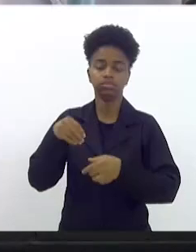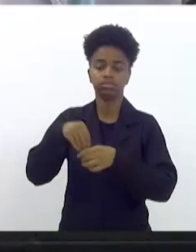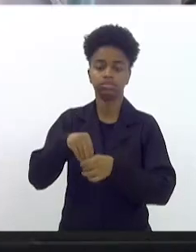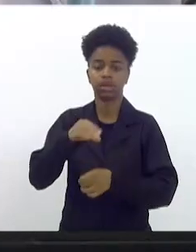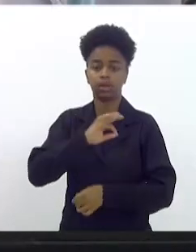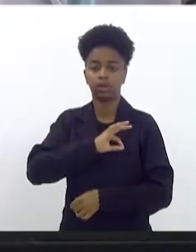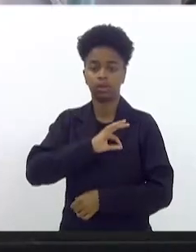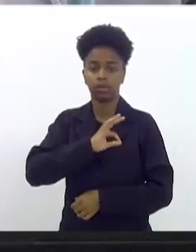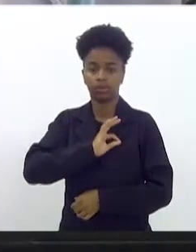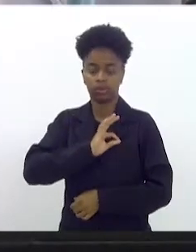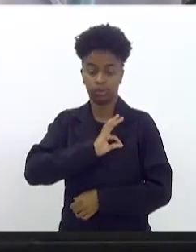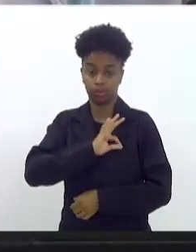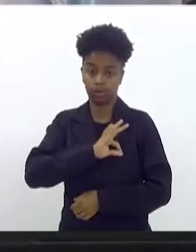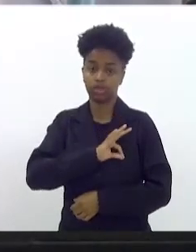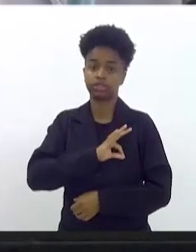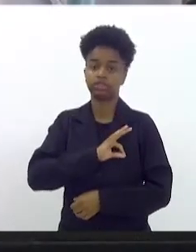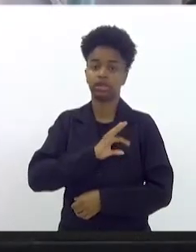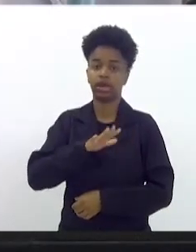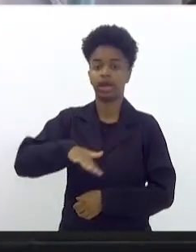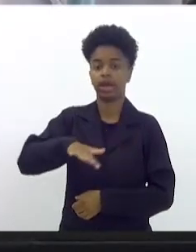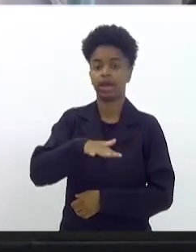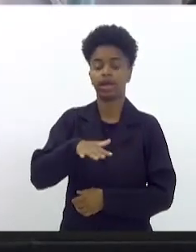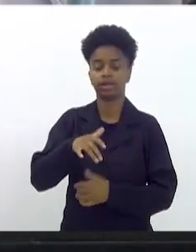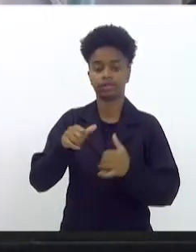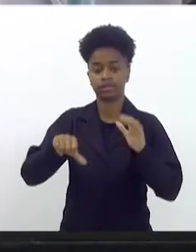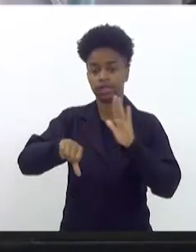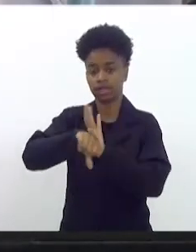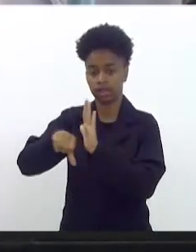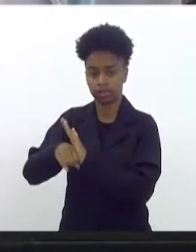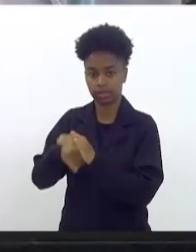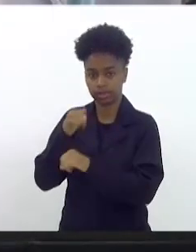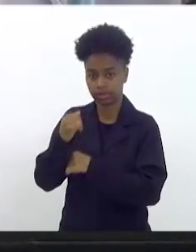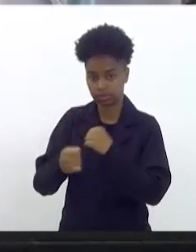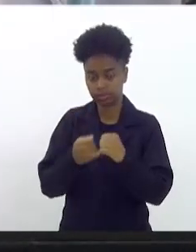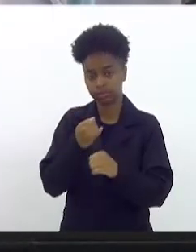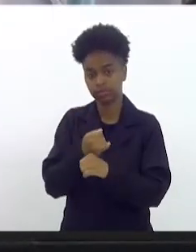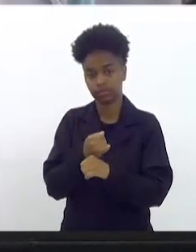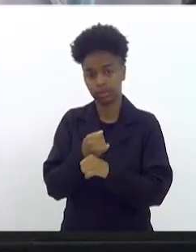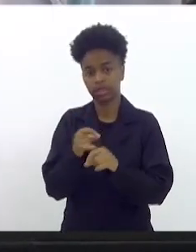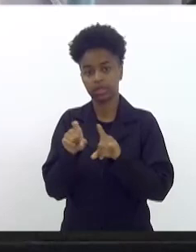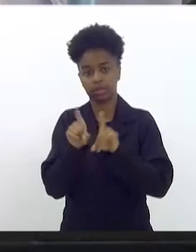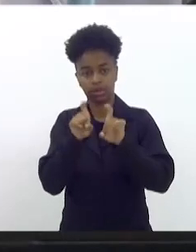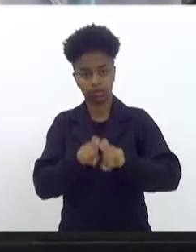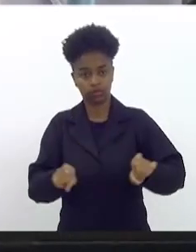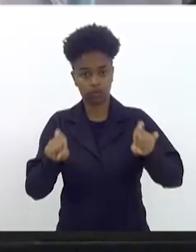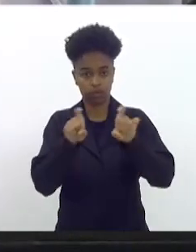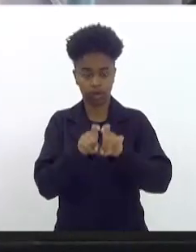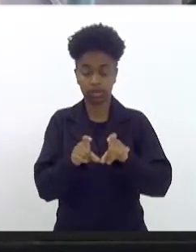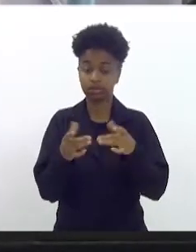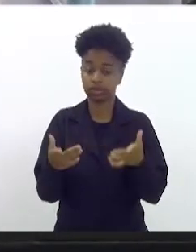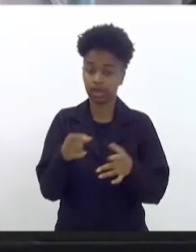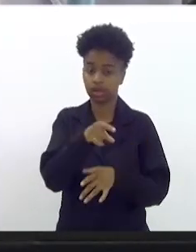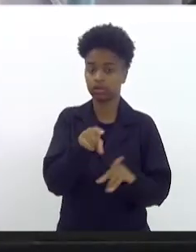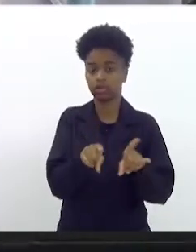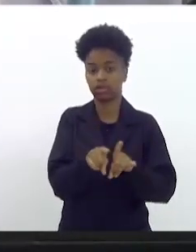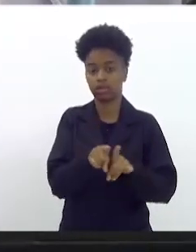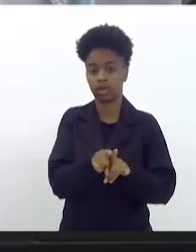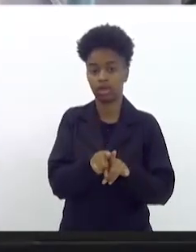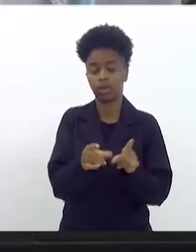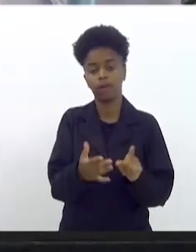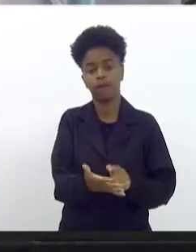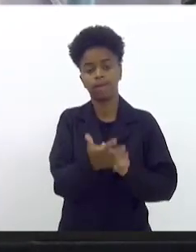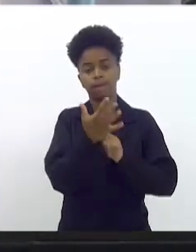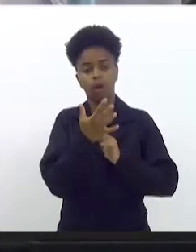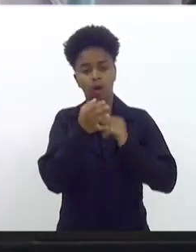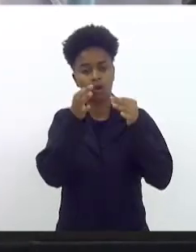de Crimes Cibernéticos e de Crimes de Informática, e também, né, ela vai, então, nos dar